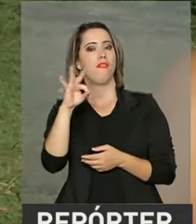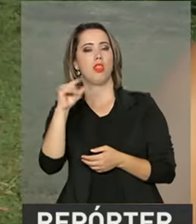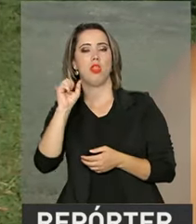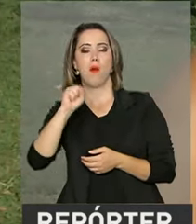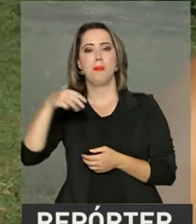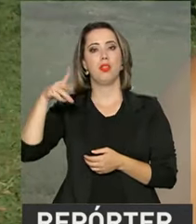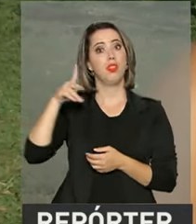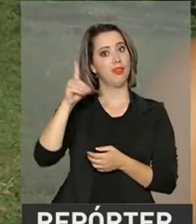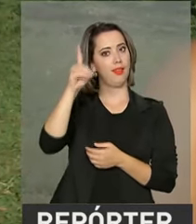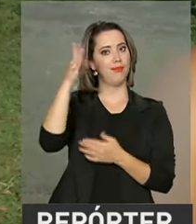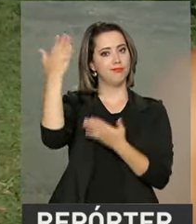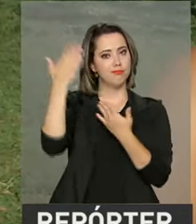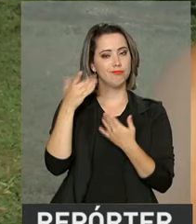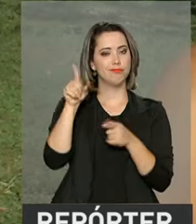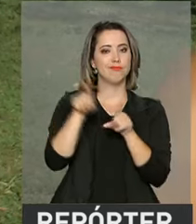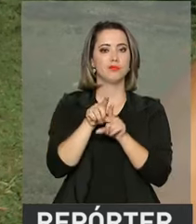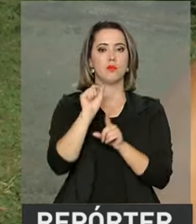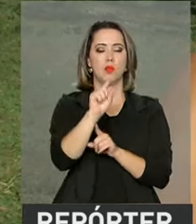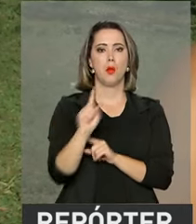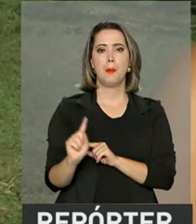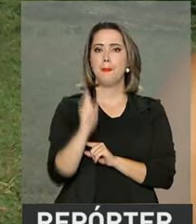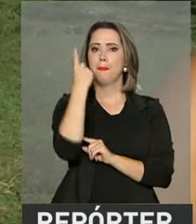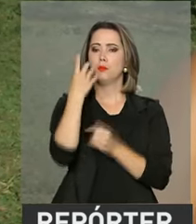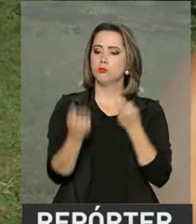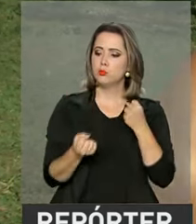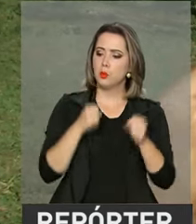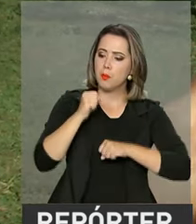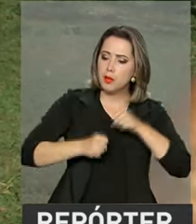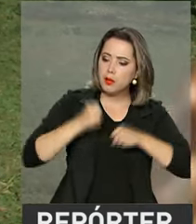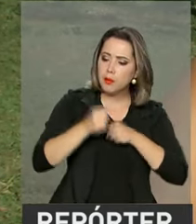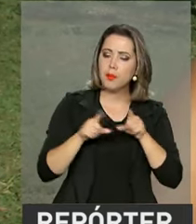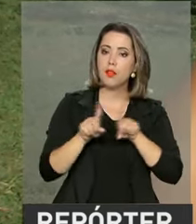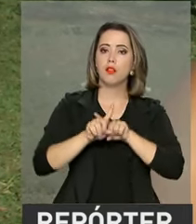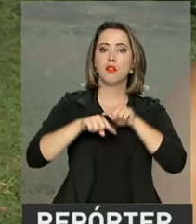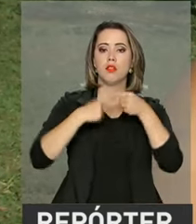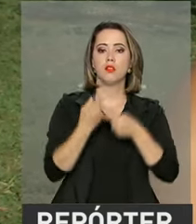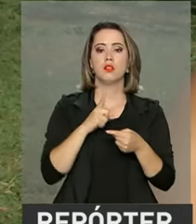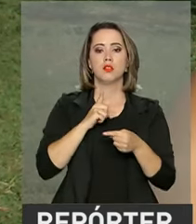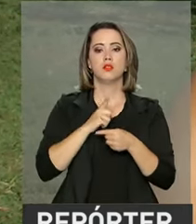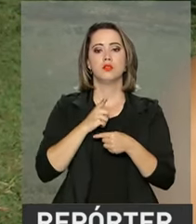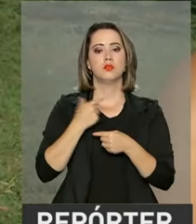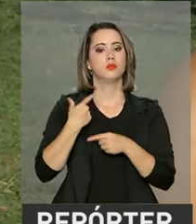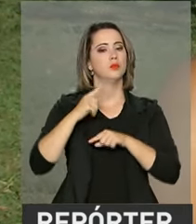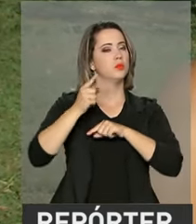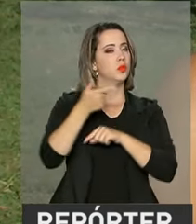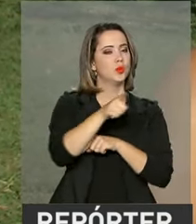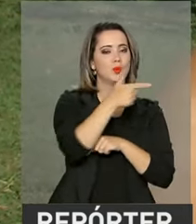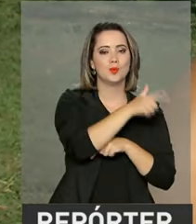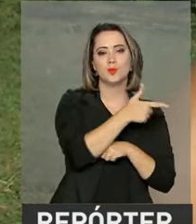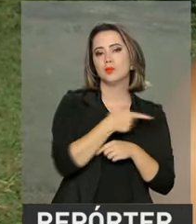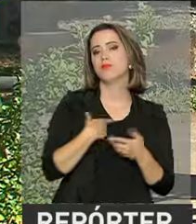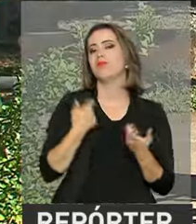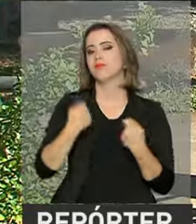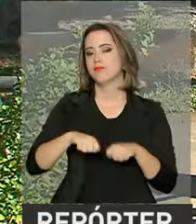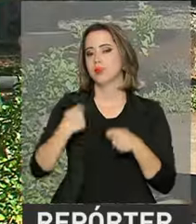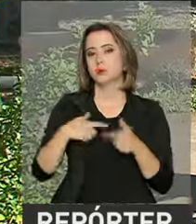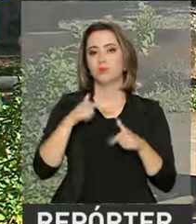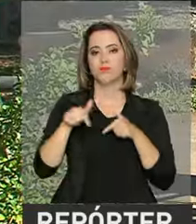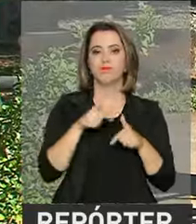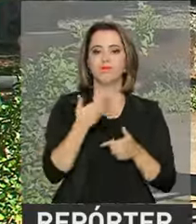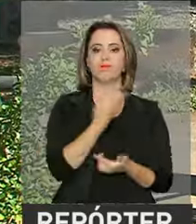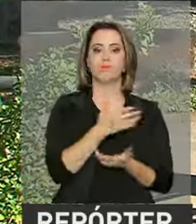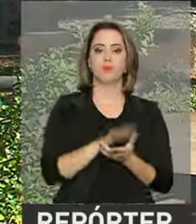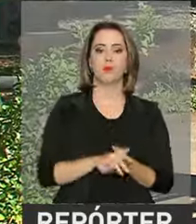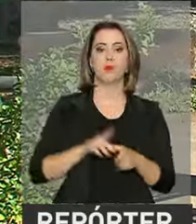meu café e primeiro a minha meu exercício físico a minha caminhada depois eu vou fazer o resto das coisas que eu tenho que fazer durante o dia mas